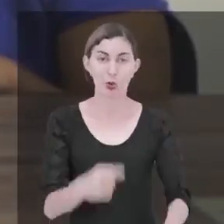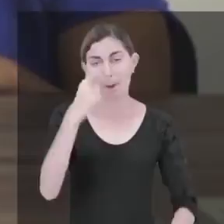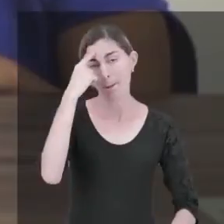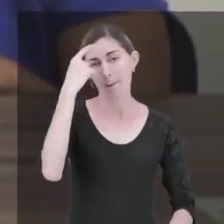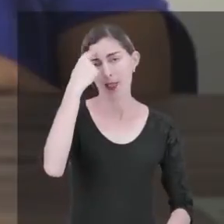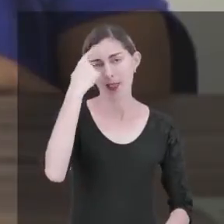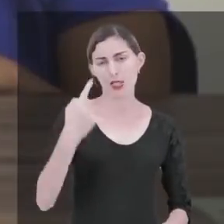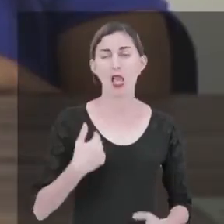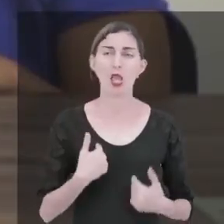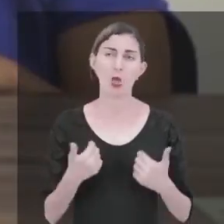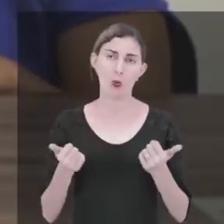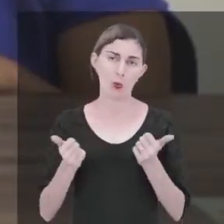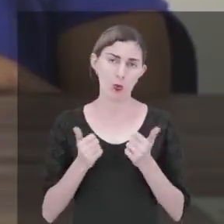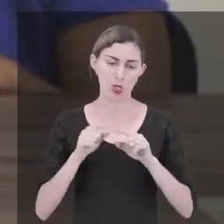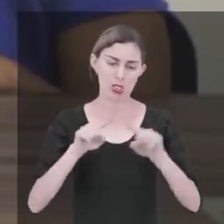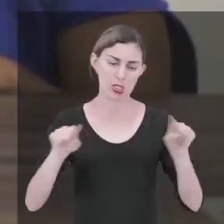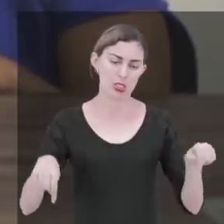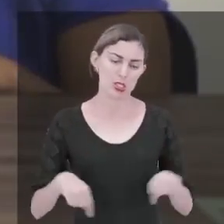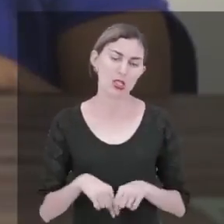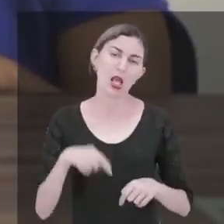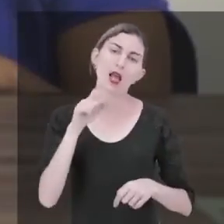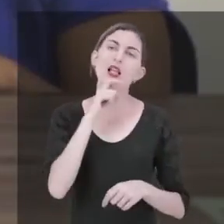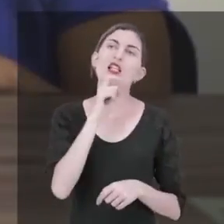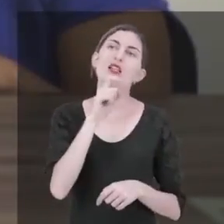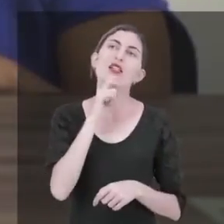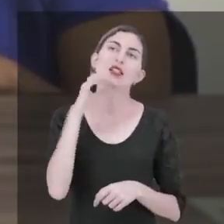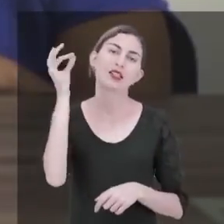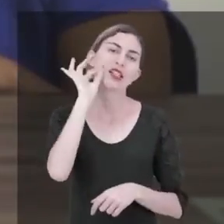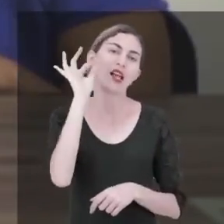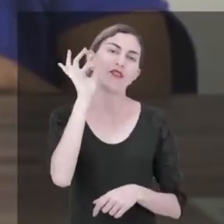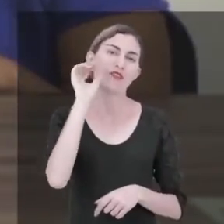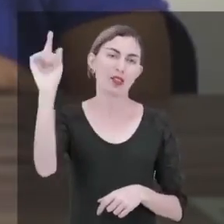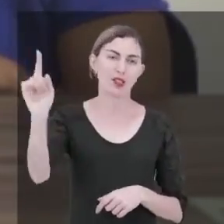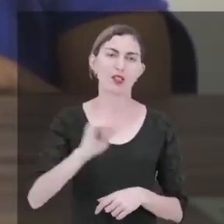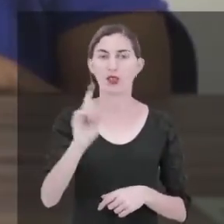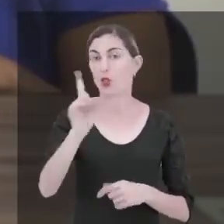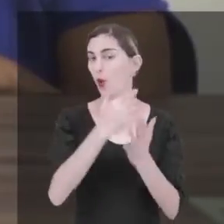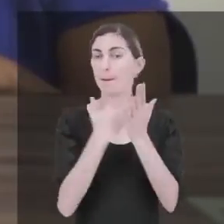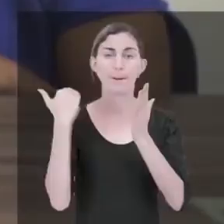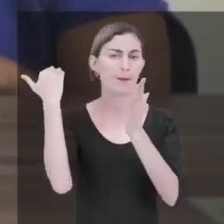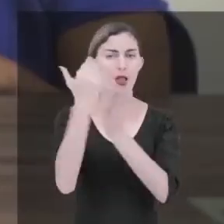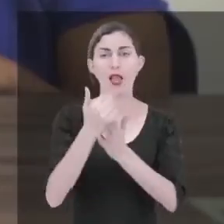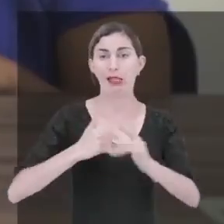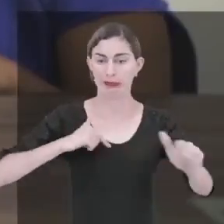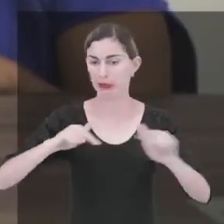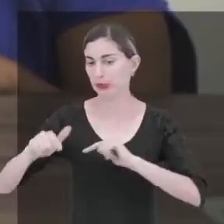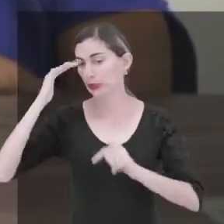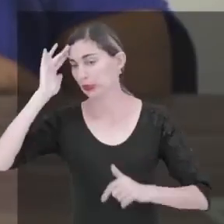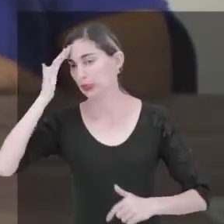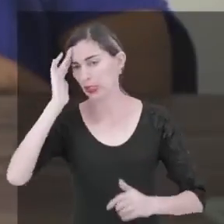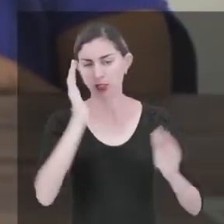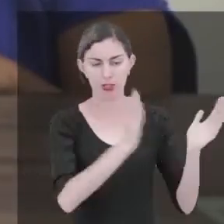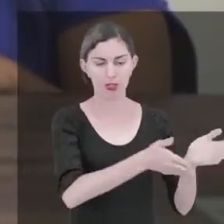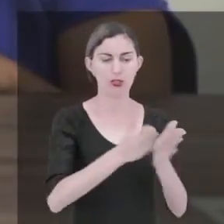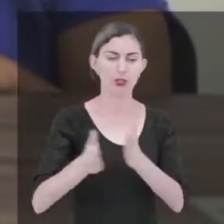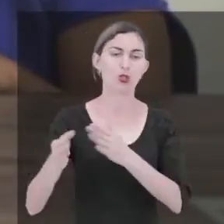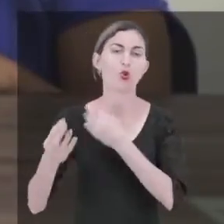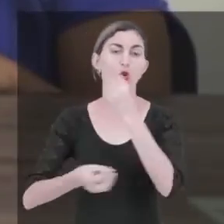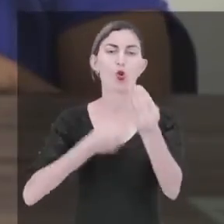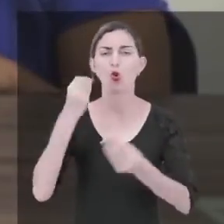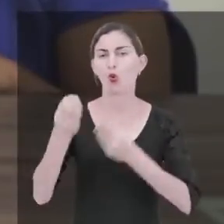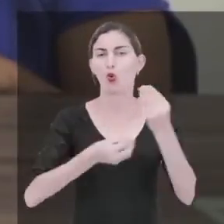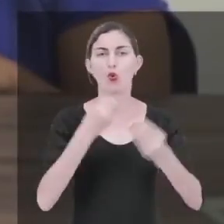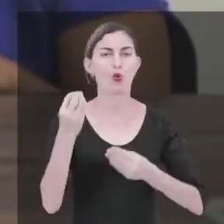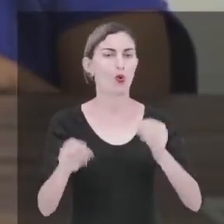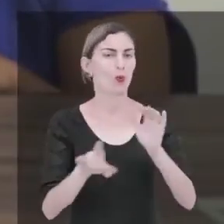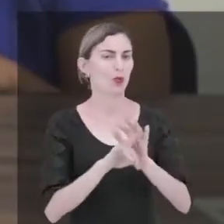pode imaginar que ele vai ficar dentro de uma sala com ar-condicionado e cafezinho. Gestão de pessoas é muito mais do que isso. É entender a organização como um